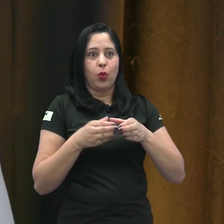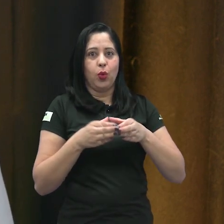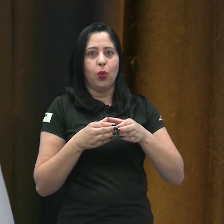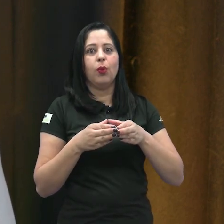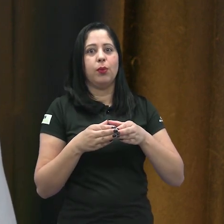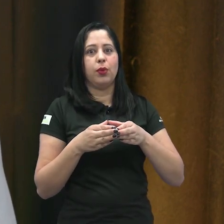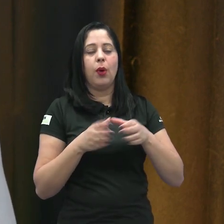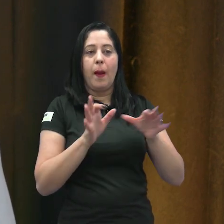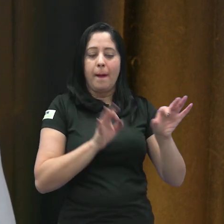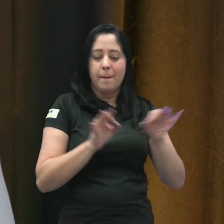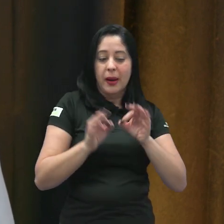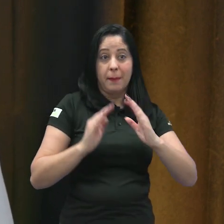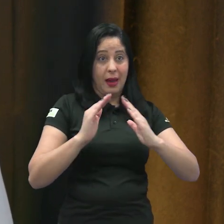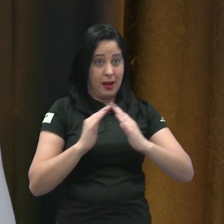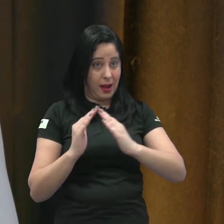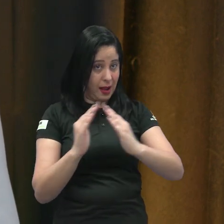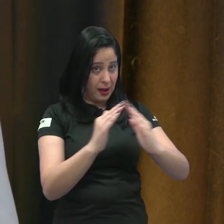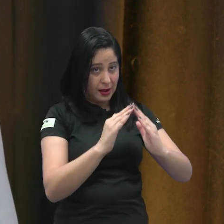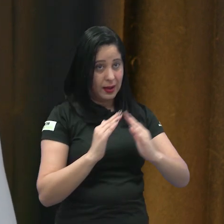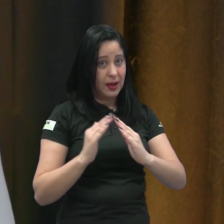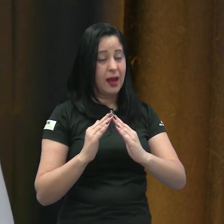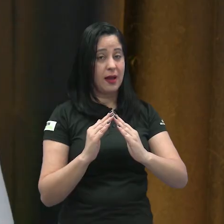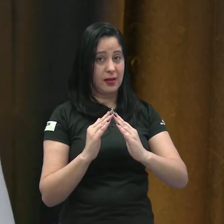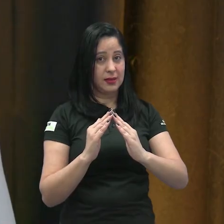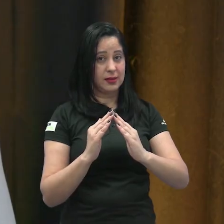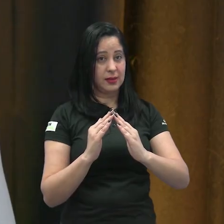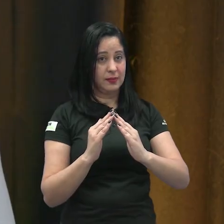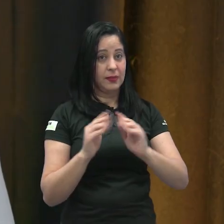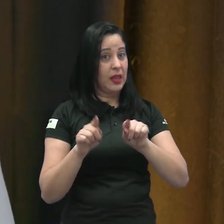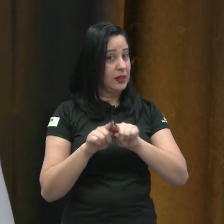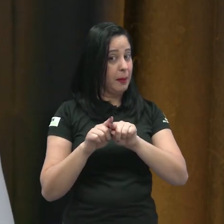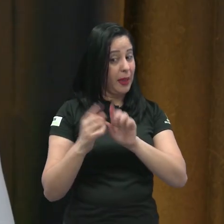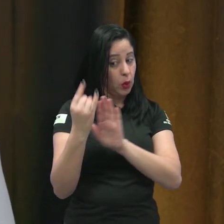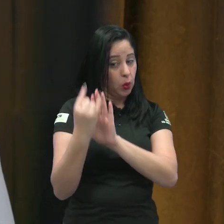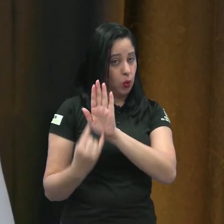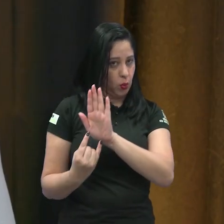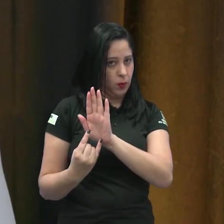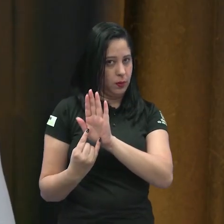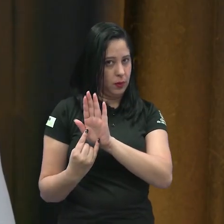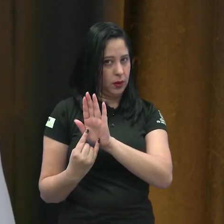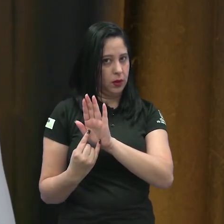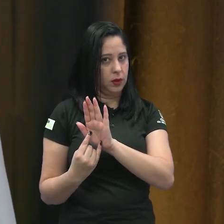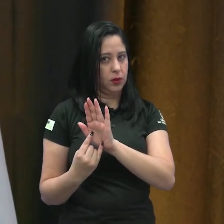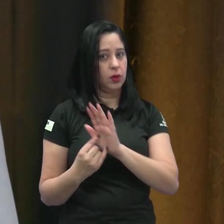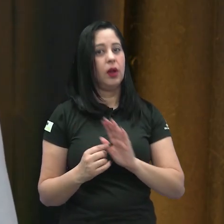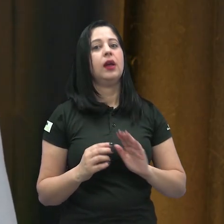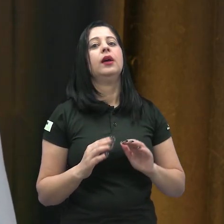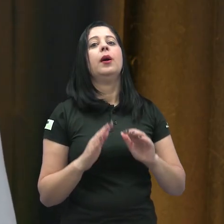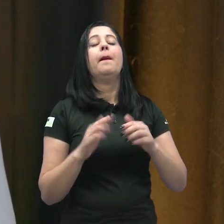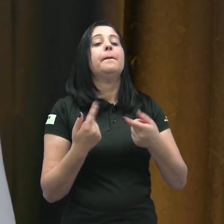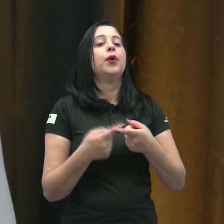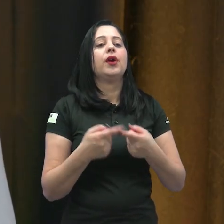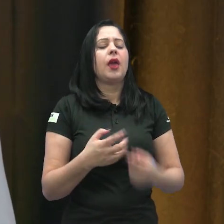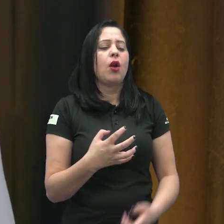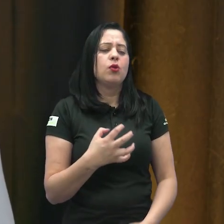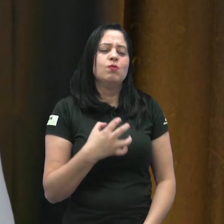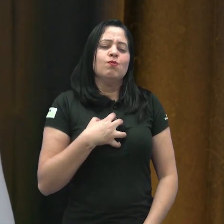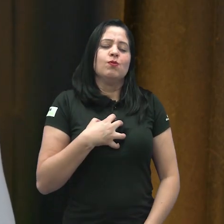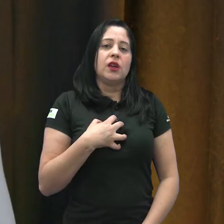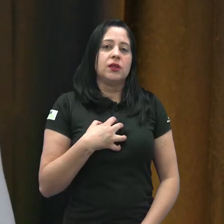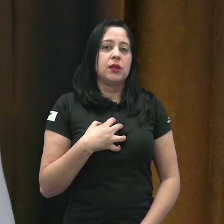Câmara a Frente Parlamentar da Habitação e Regularização Fundiária, tá? Foi por